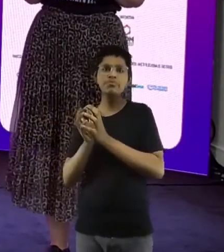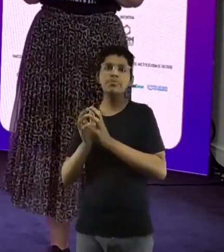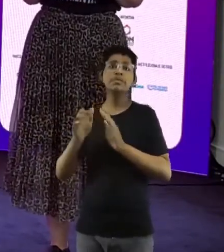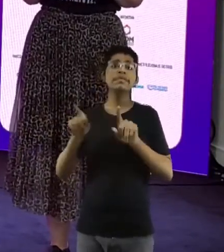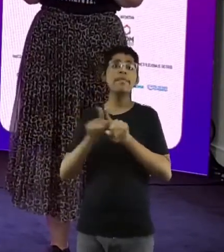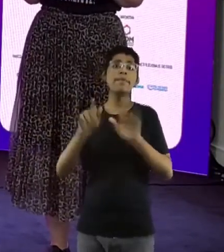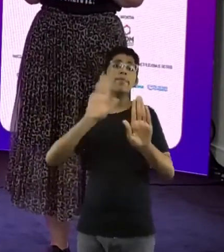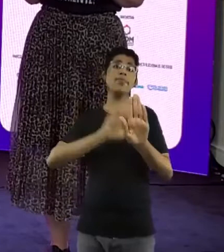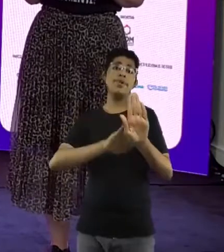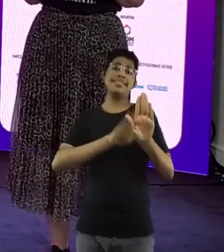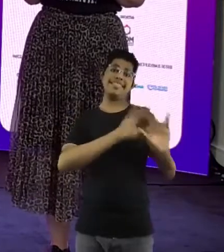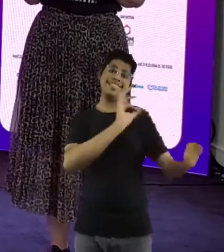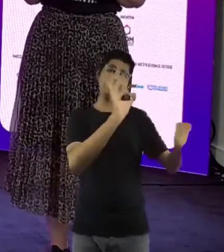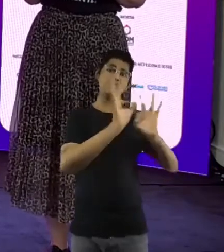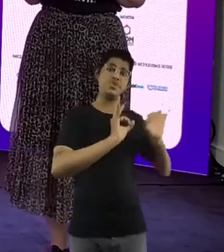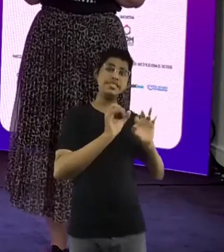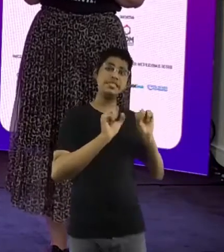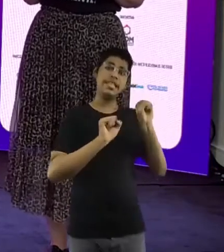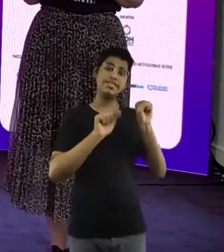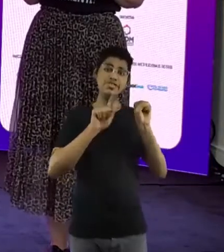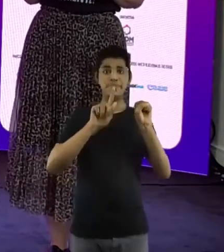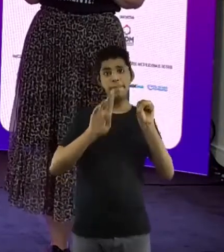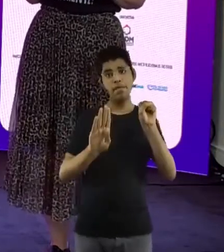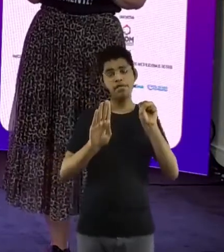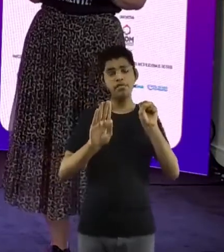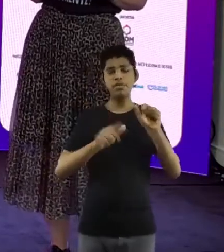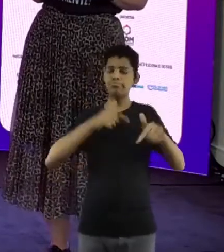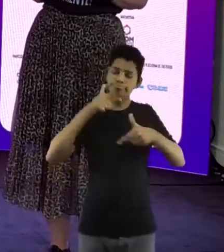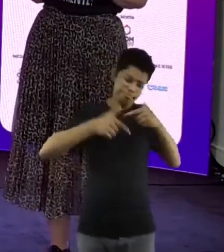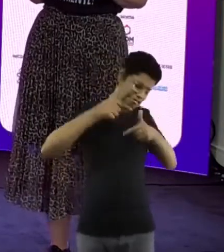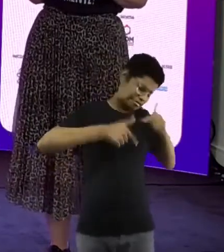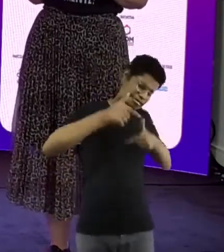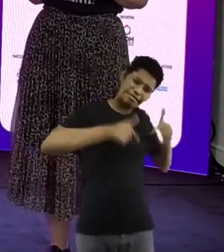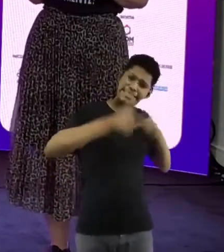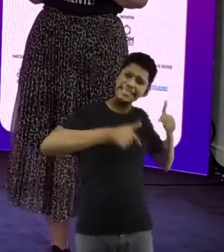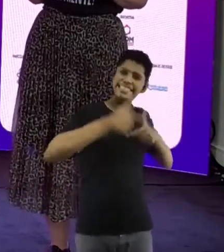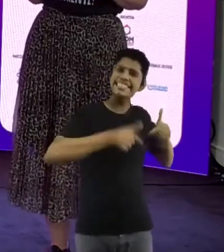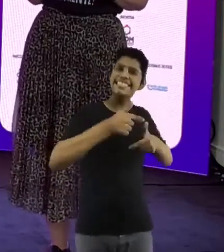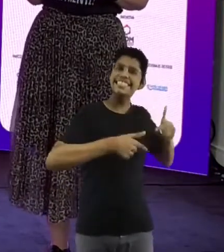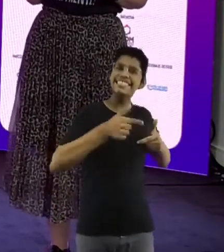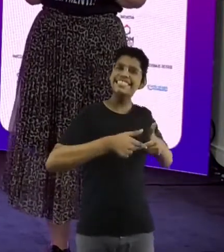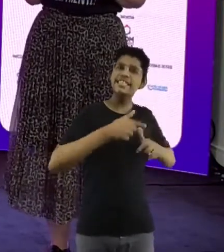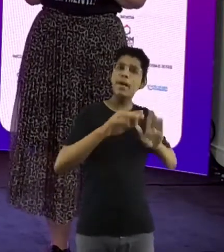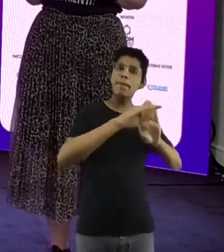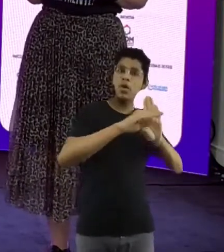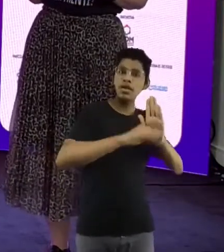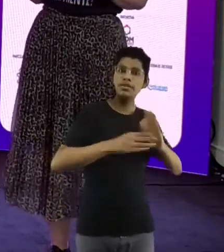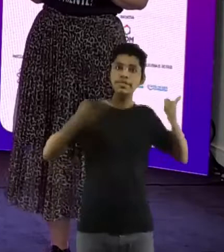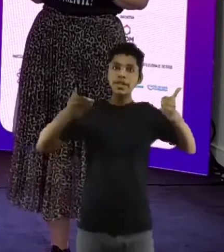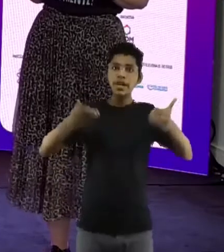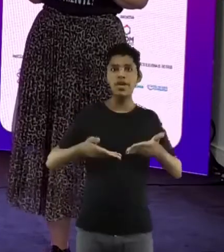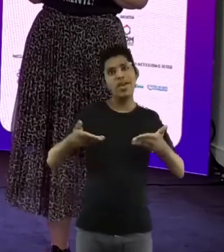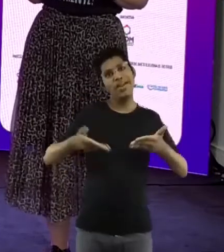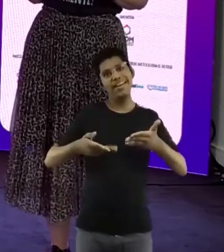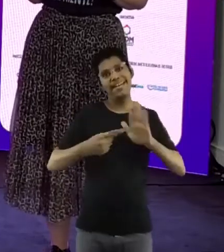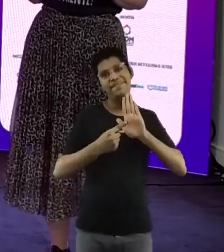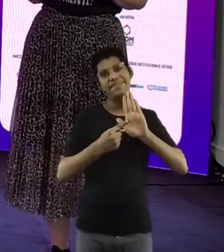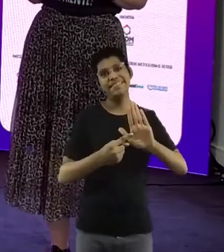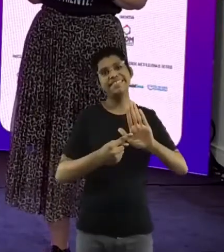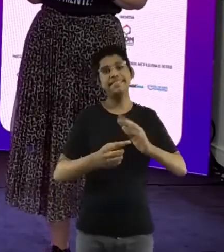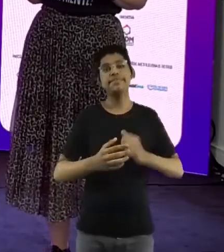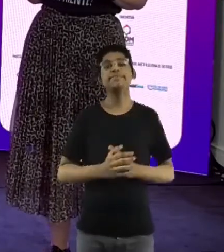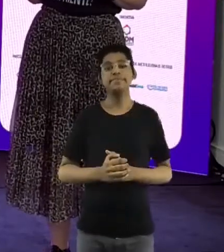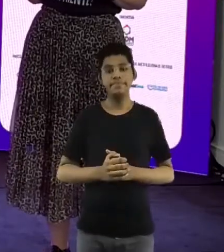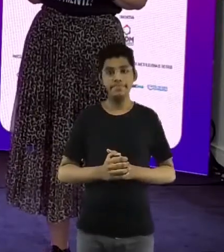vem trabalhando aí há bastante tempo para trazer o que nós temos para trazer para vocês hoje. A Cris e a